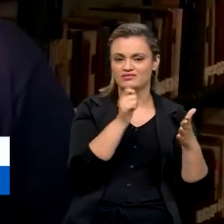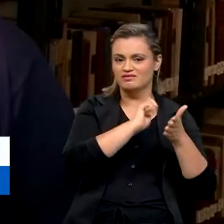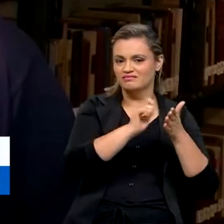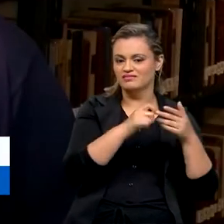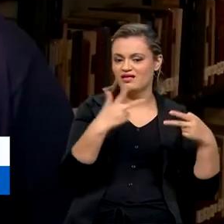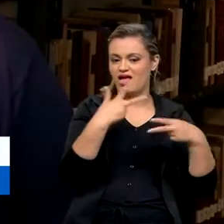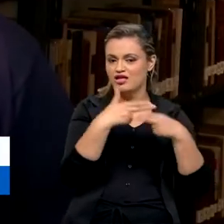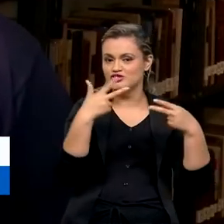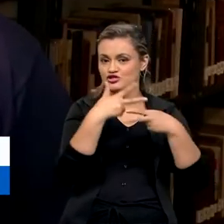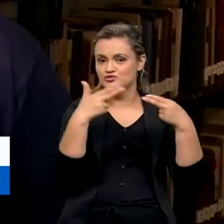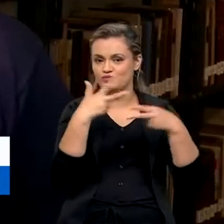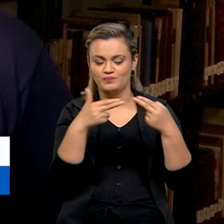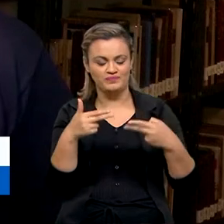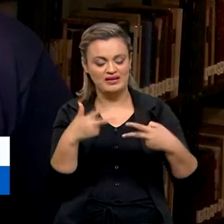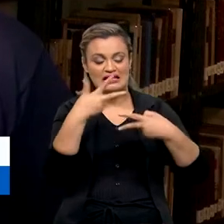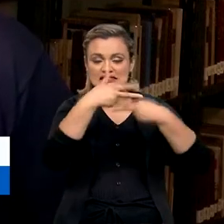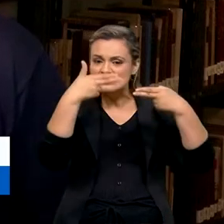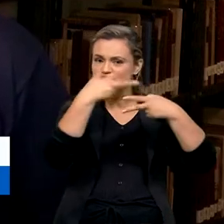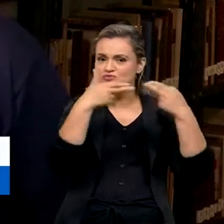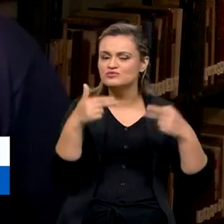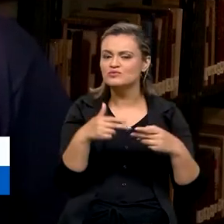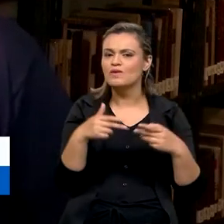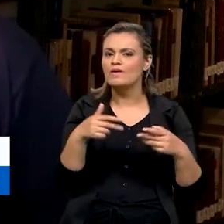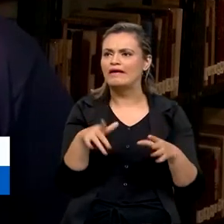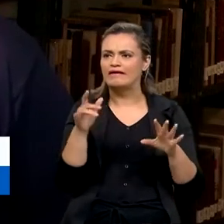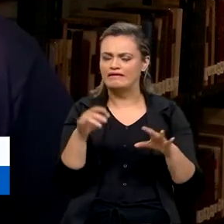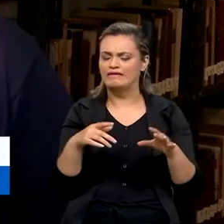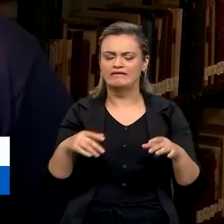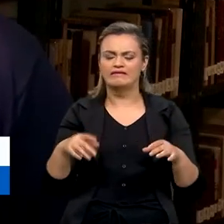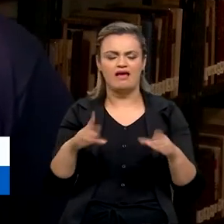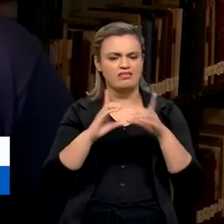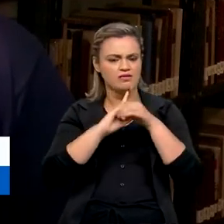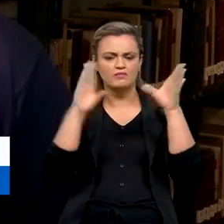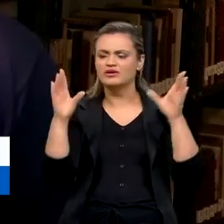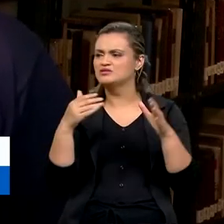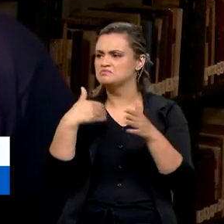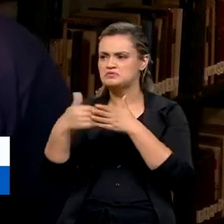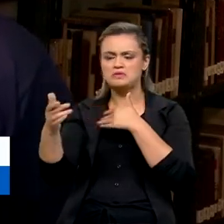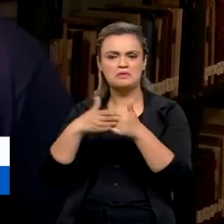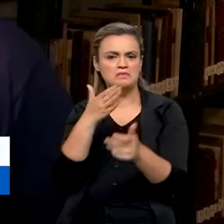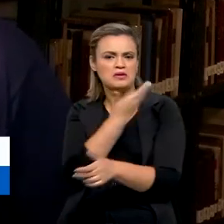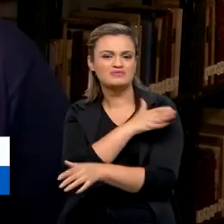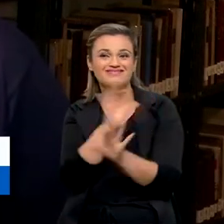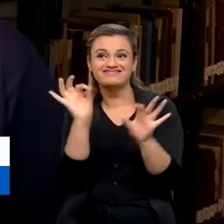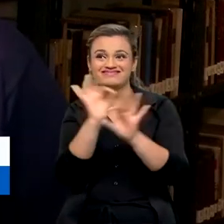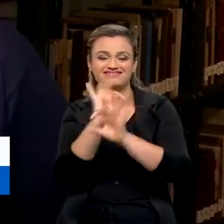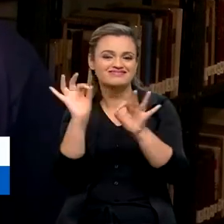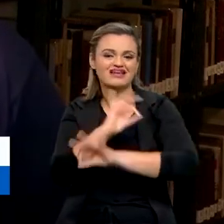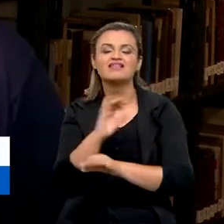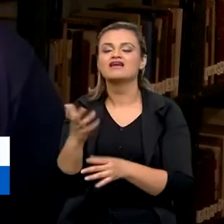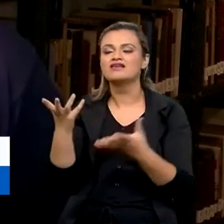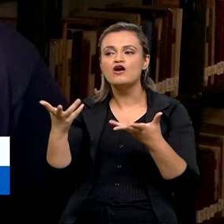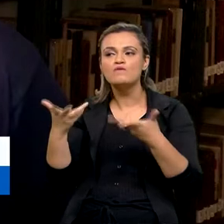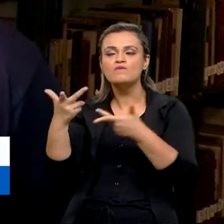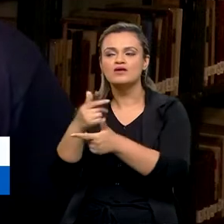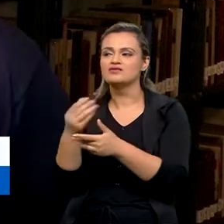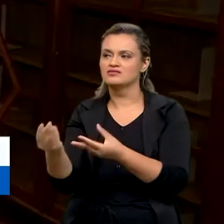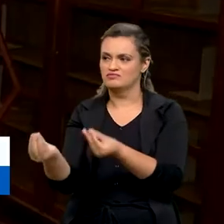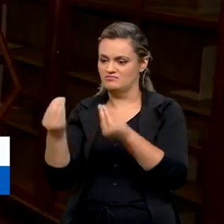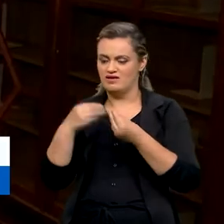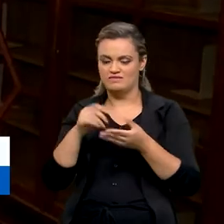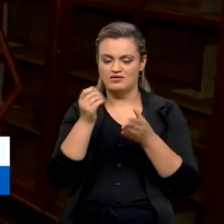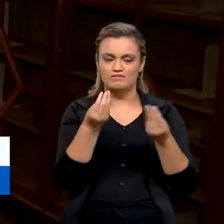Um editor muito democrático. Ele não fazia distinção de quem ele publicava. Ele buscava sempre a qualidade nas suas